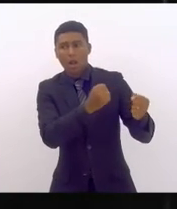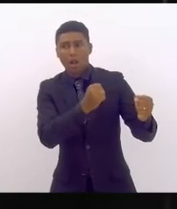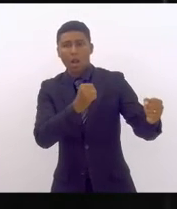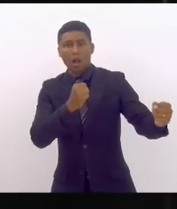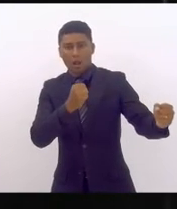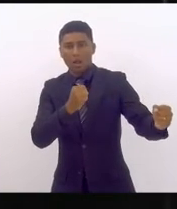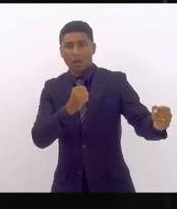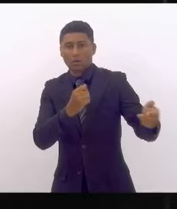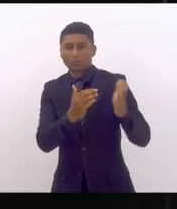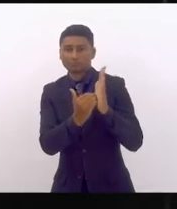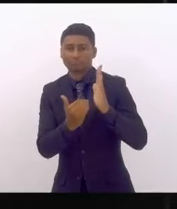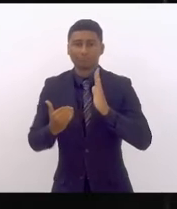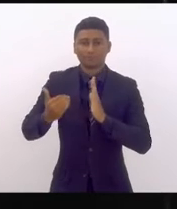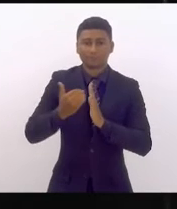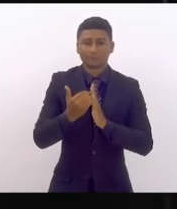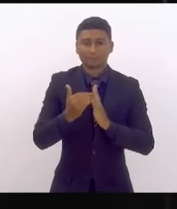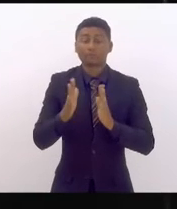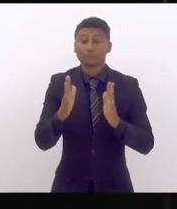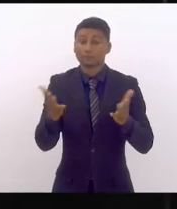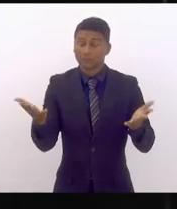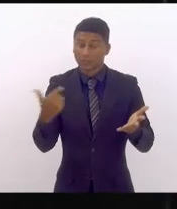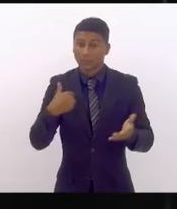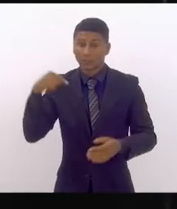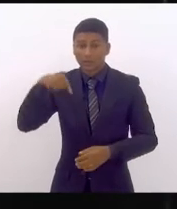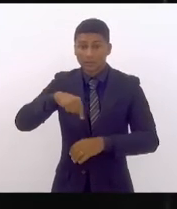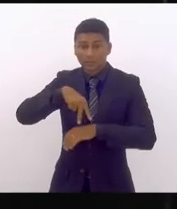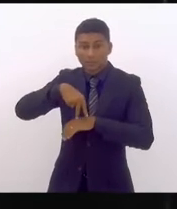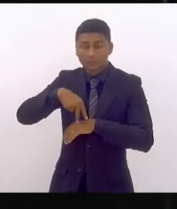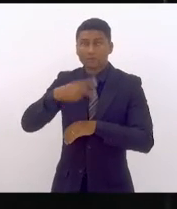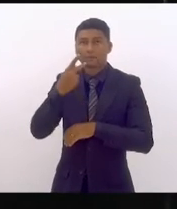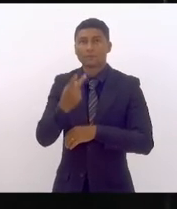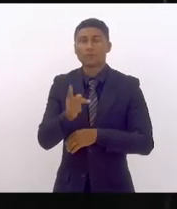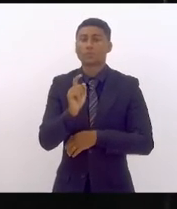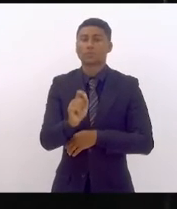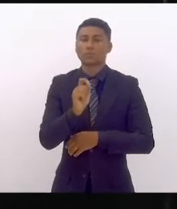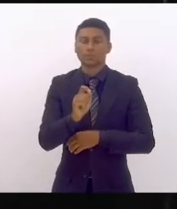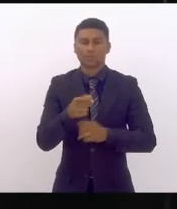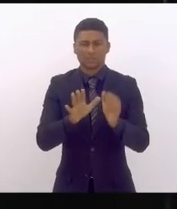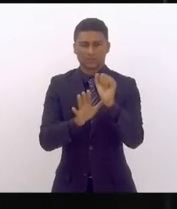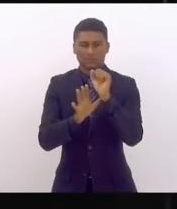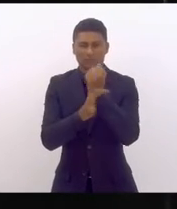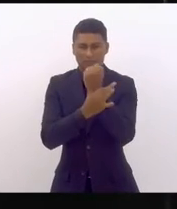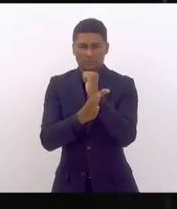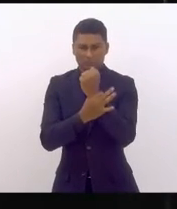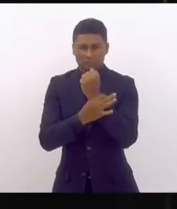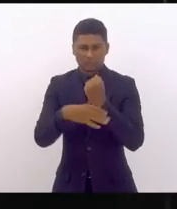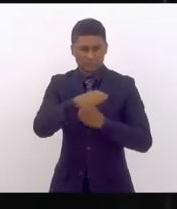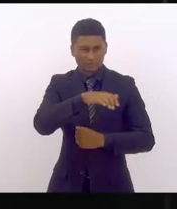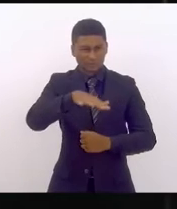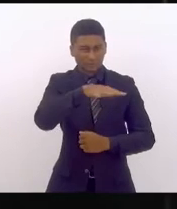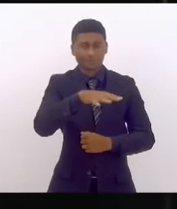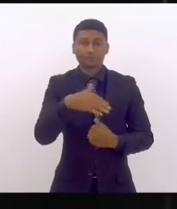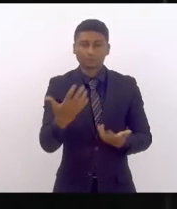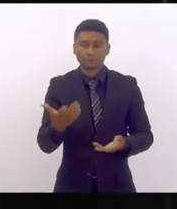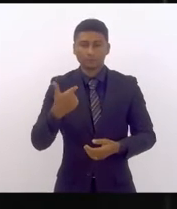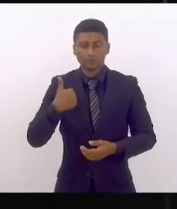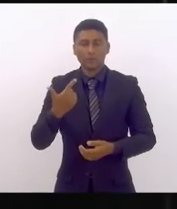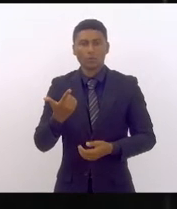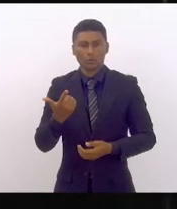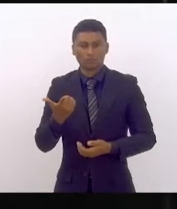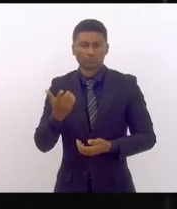mas eu tenho a honra de falar aqui da Segurança Pública que conseguimos no começo do nosso mandato quando